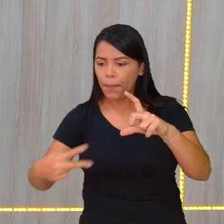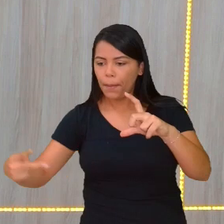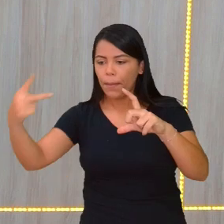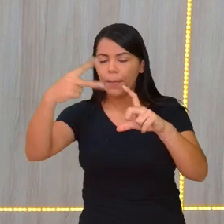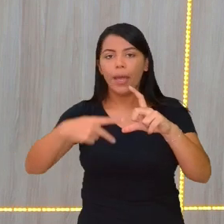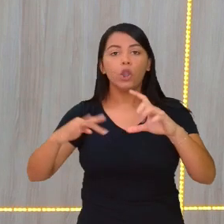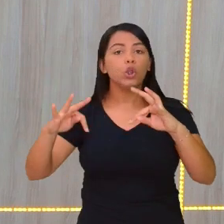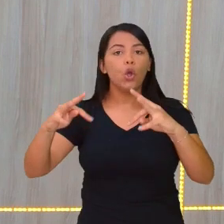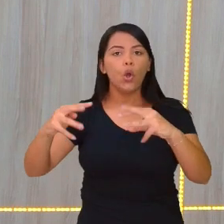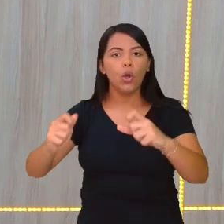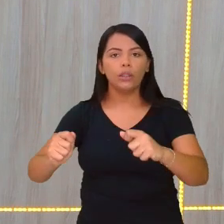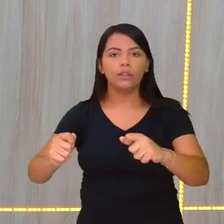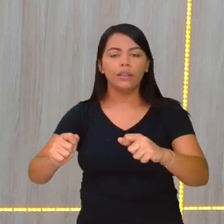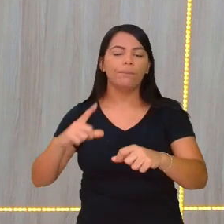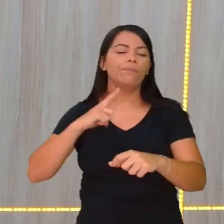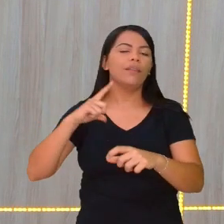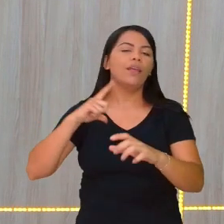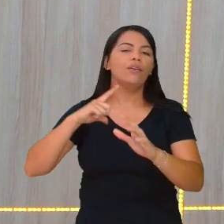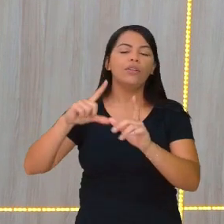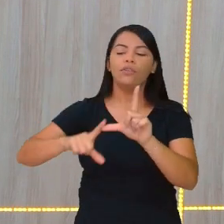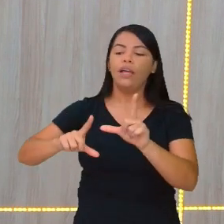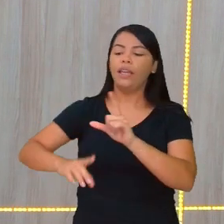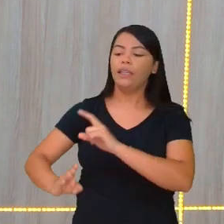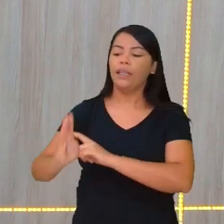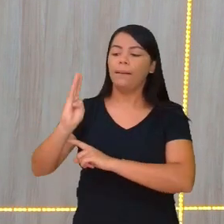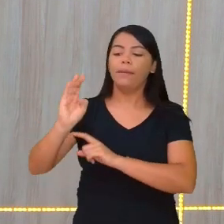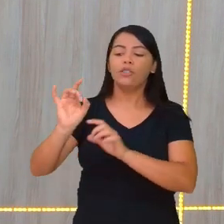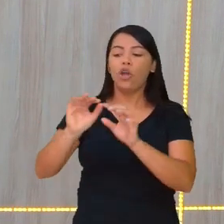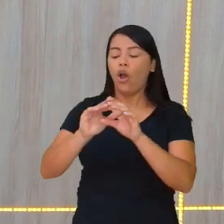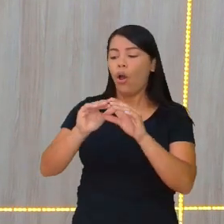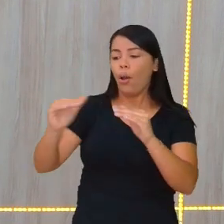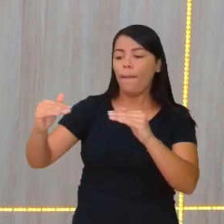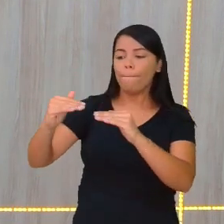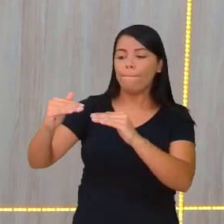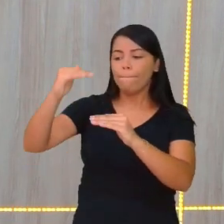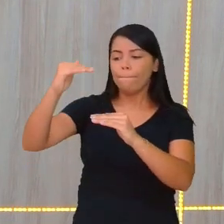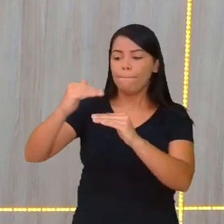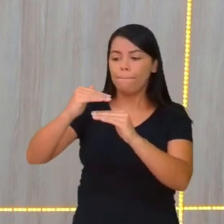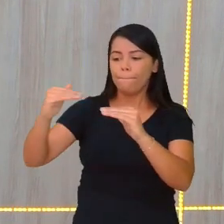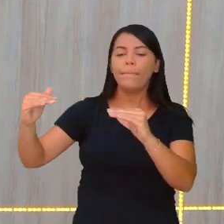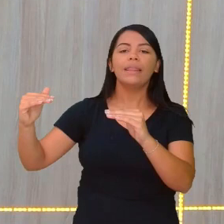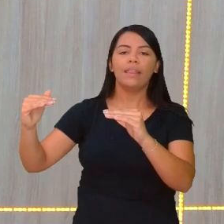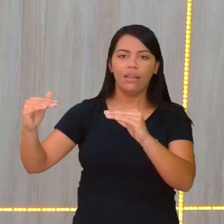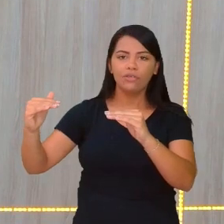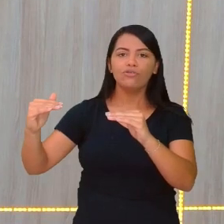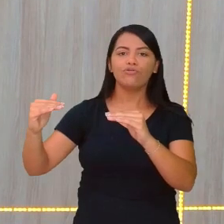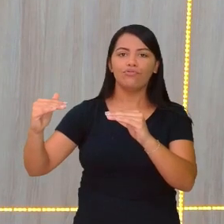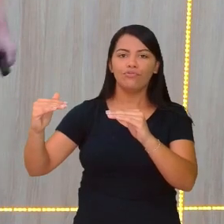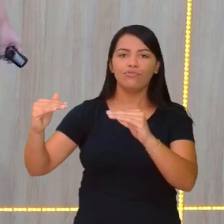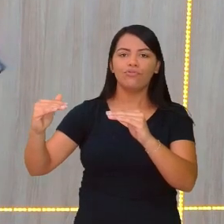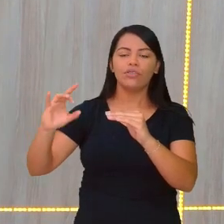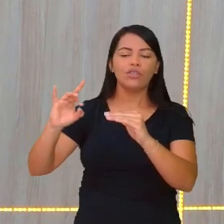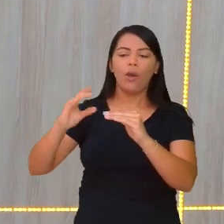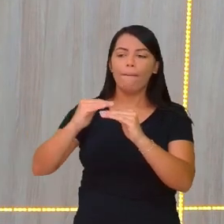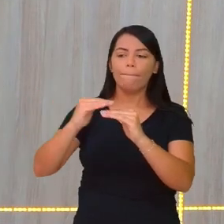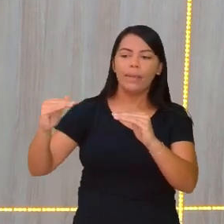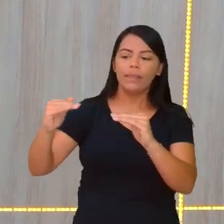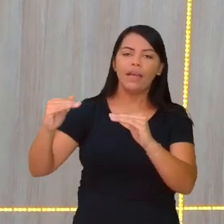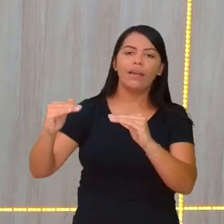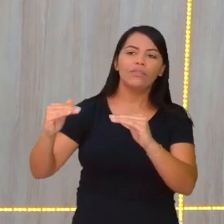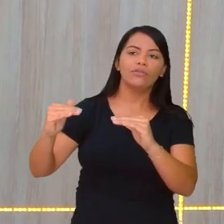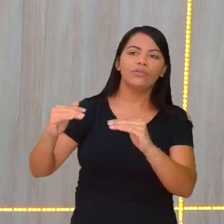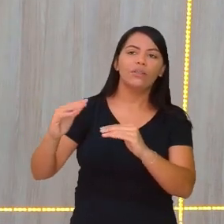B a metade pintada. Então, eu peguei o 180 e dividi em 2. Então, eu